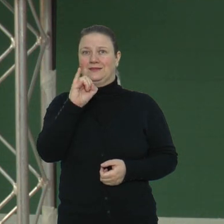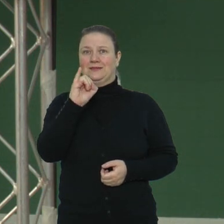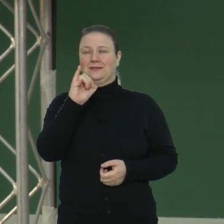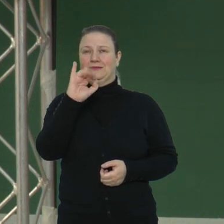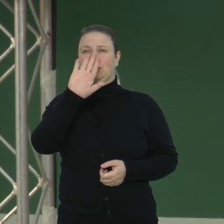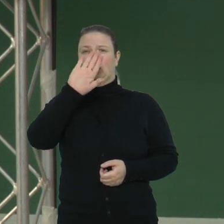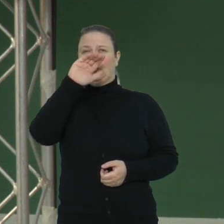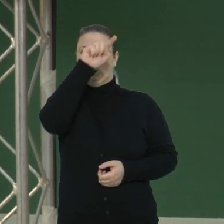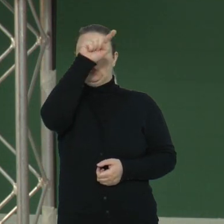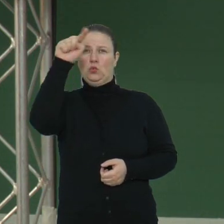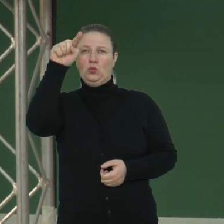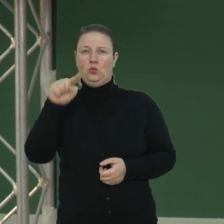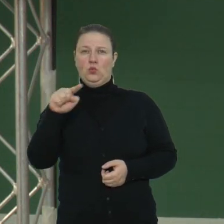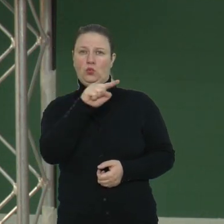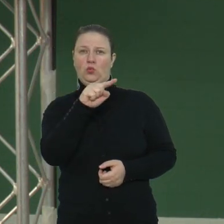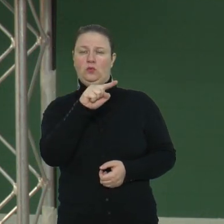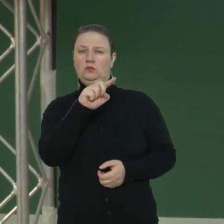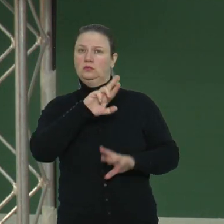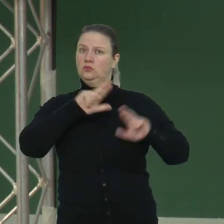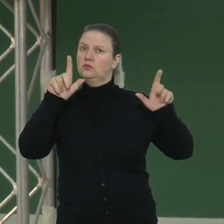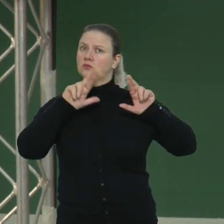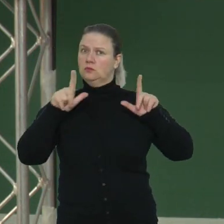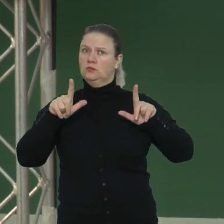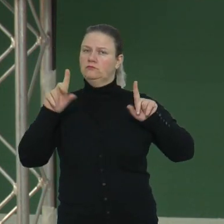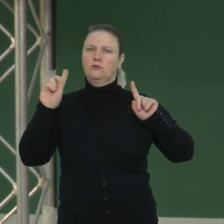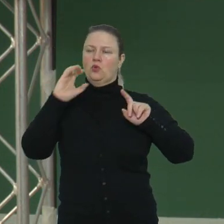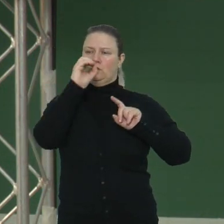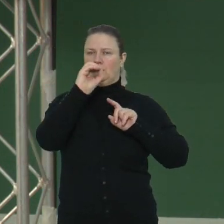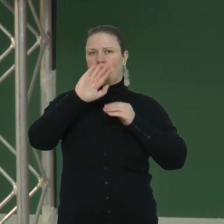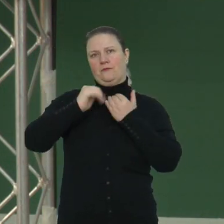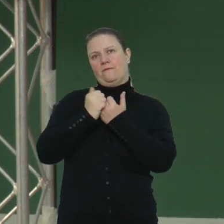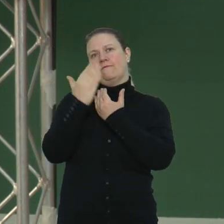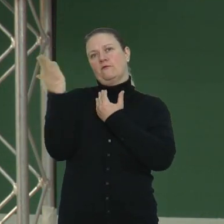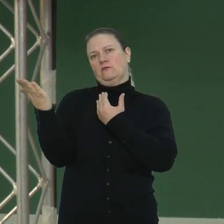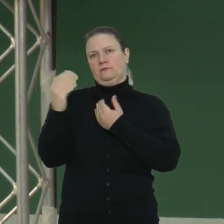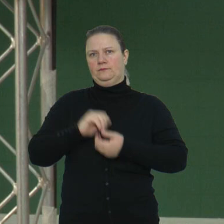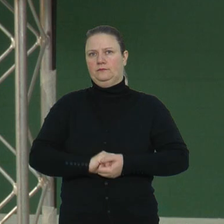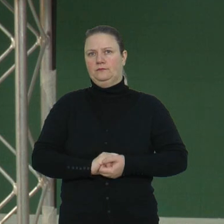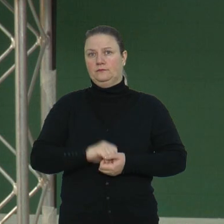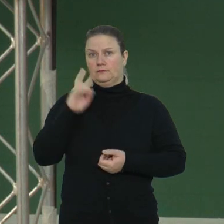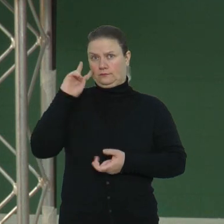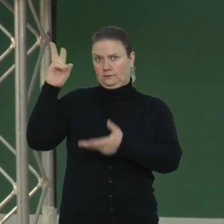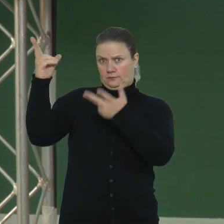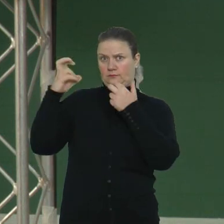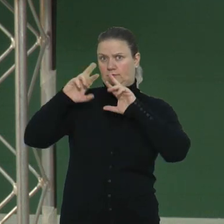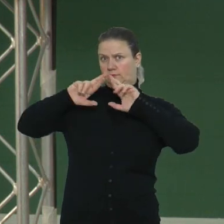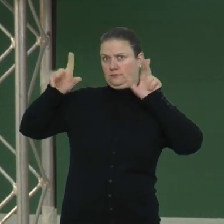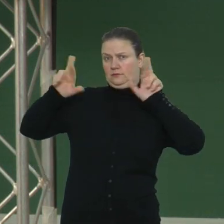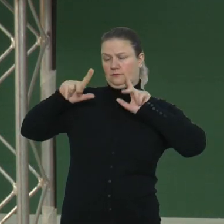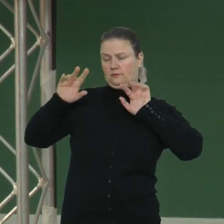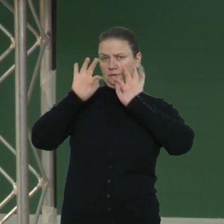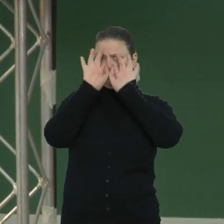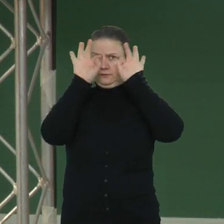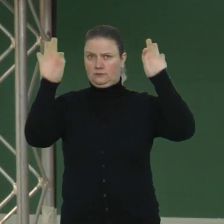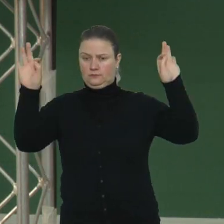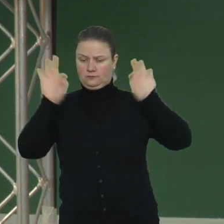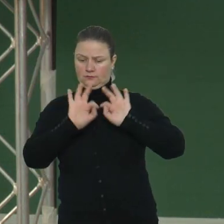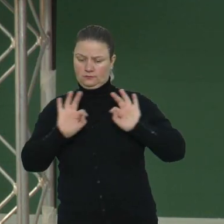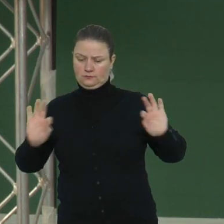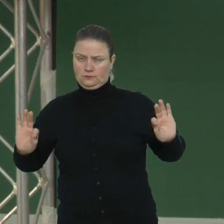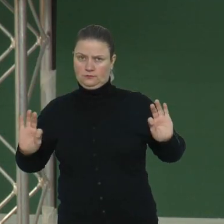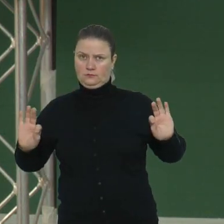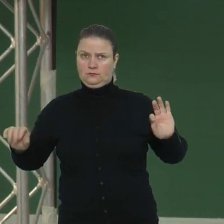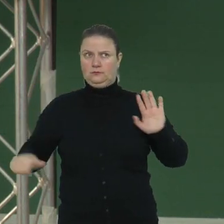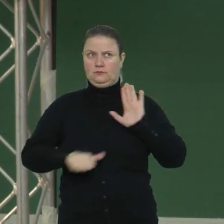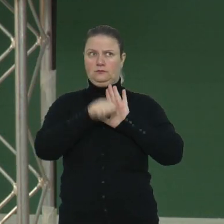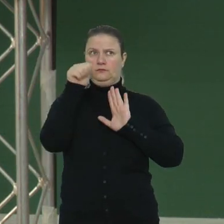para fora, quer dizer que o zero não está incluindo. E percebam que as diferenças nessas duas retas. A primeira, do